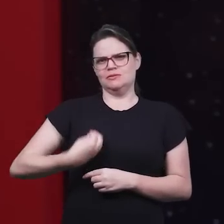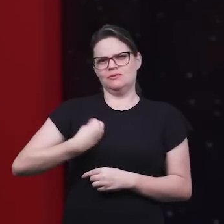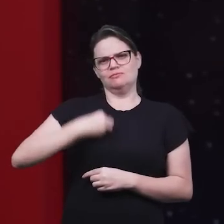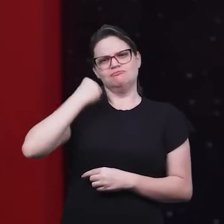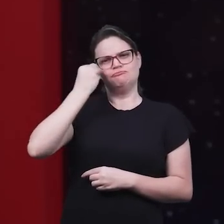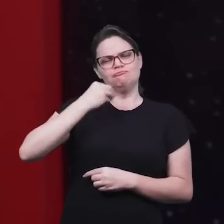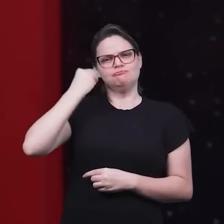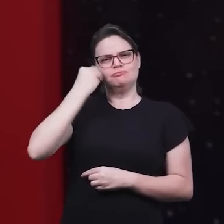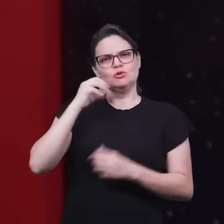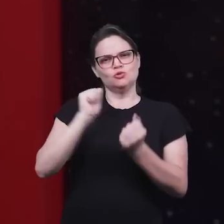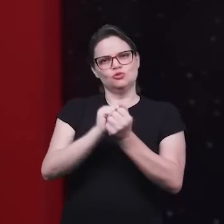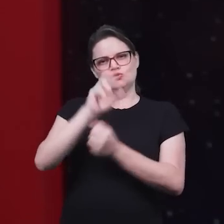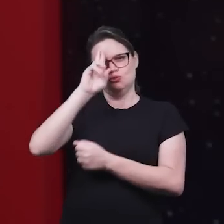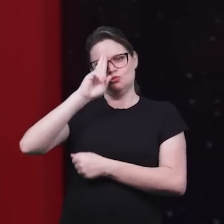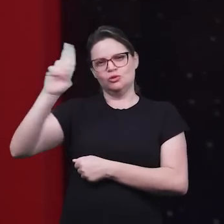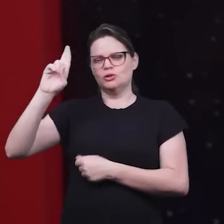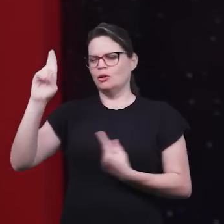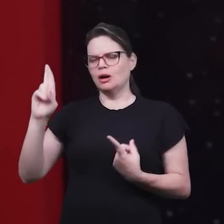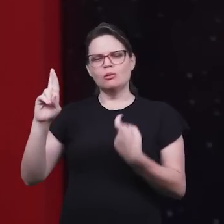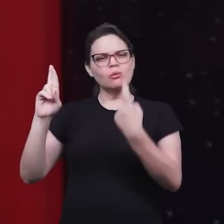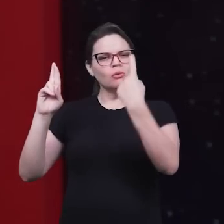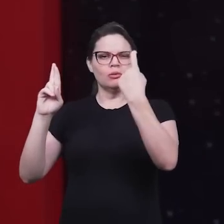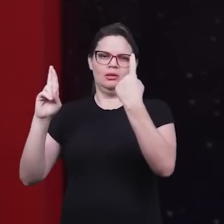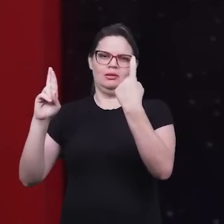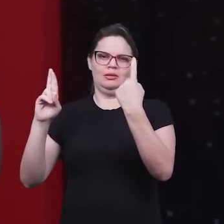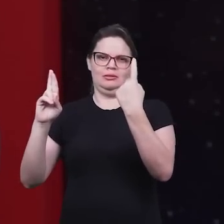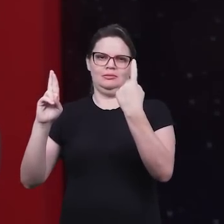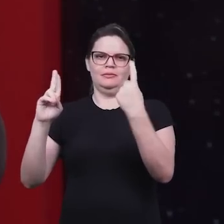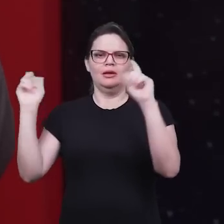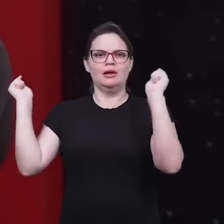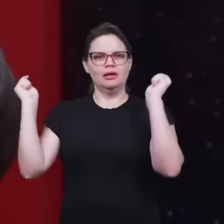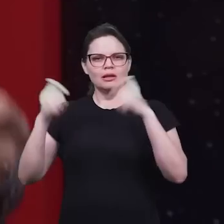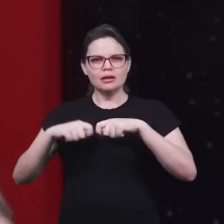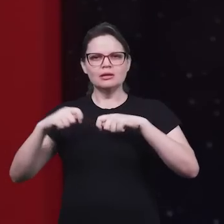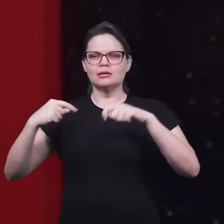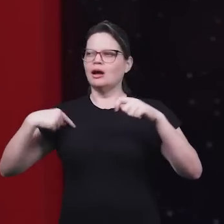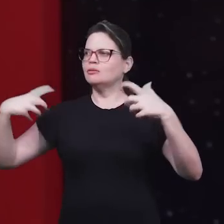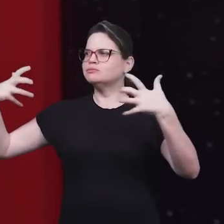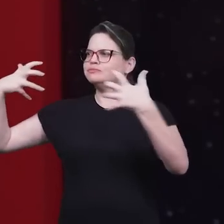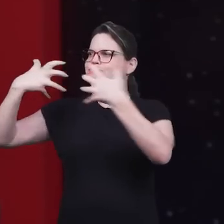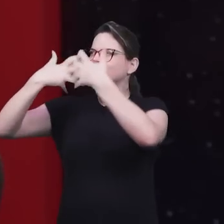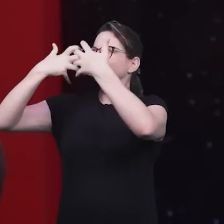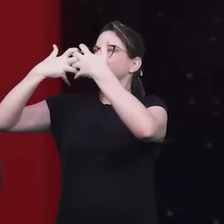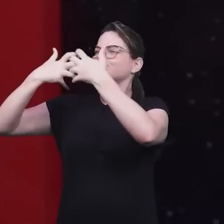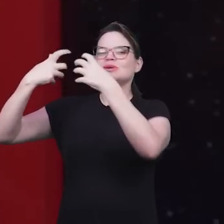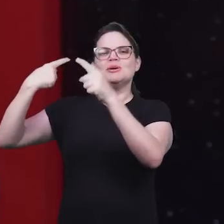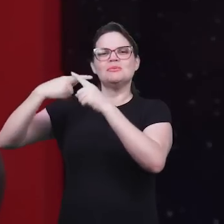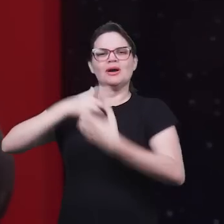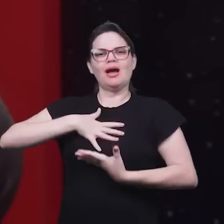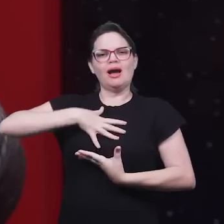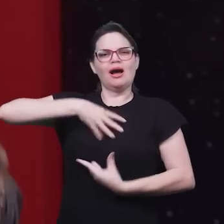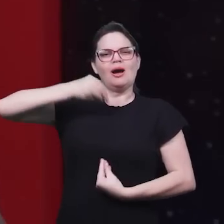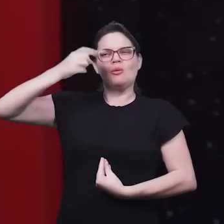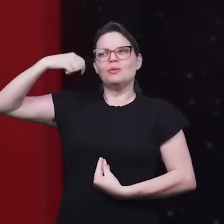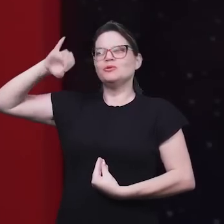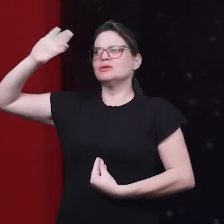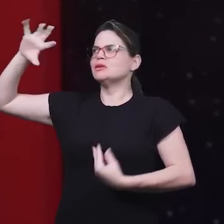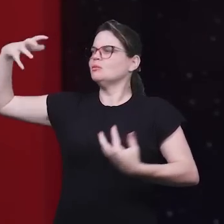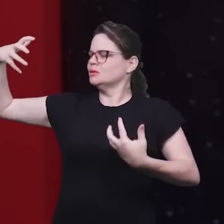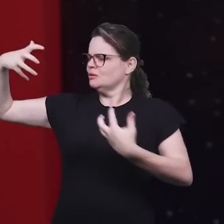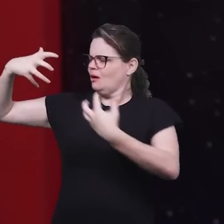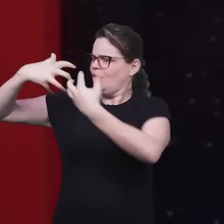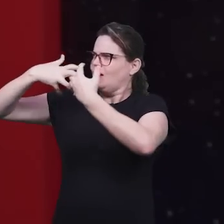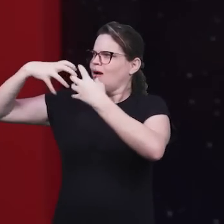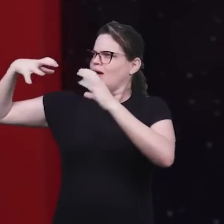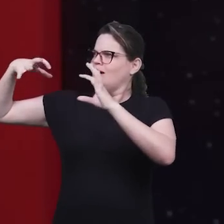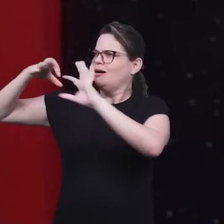A experiência que nós temos com o Senhor é única. E ela nos identifica com Ele. Ela nos identifica ao Senhor